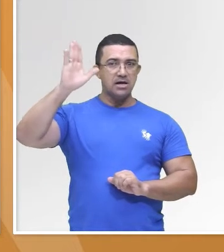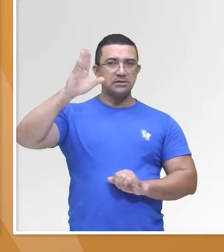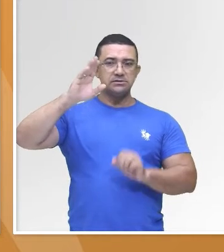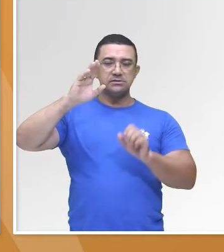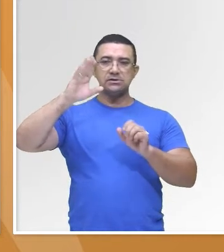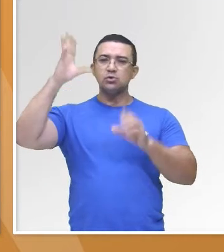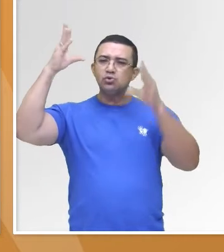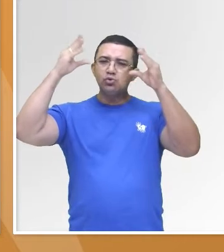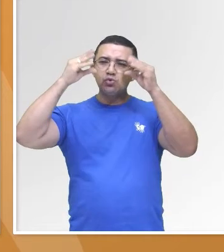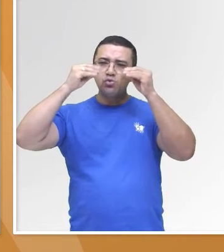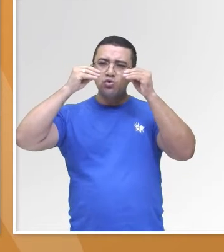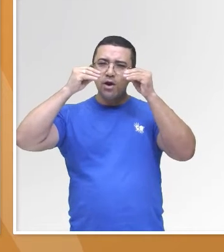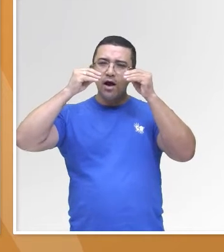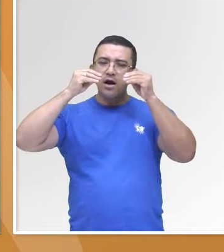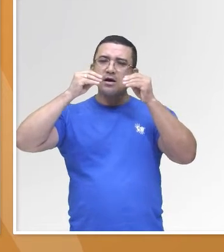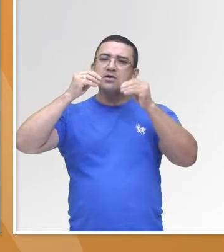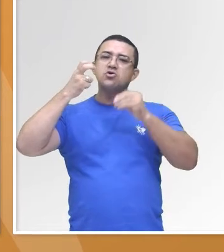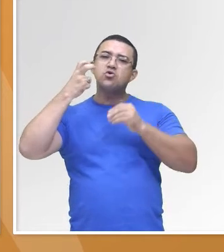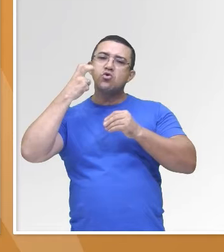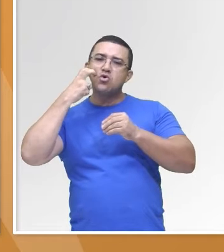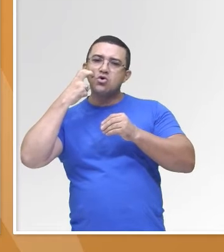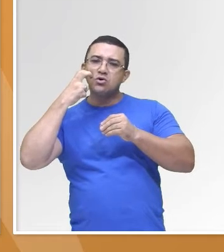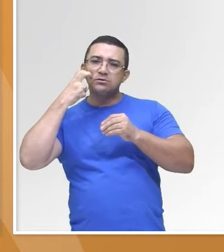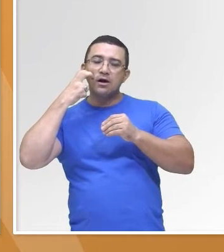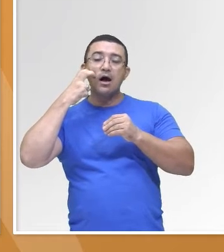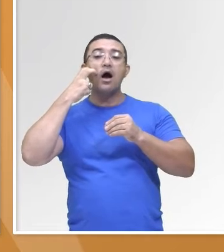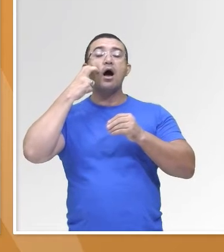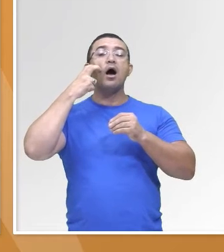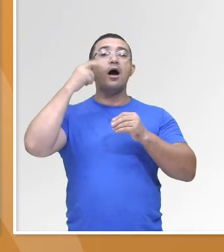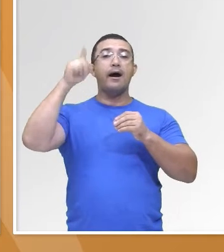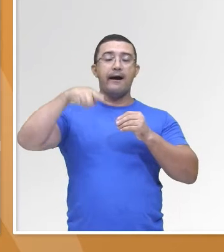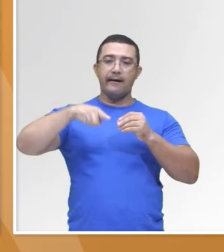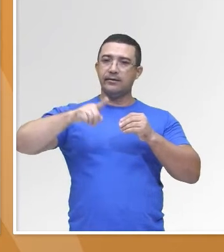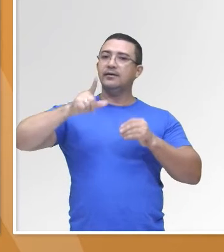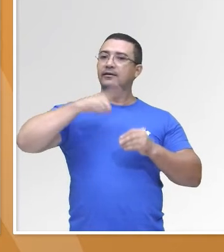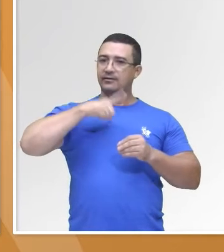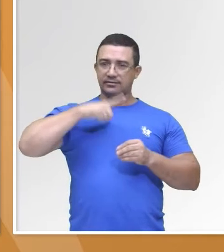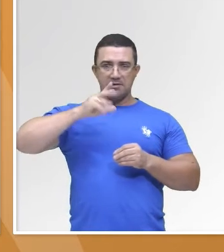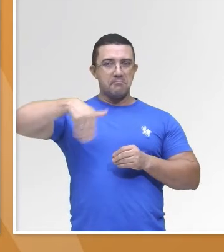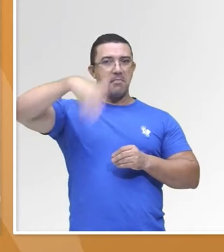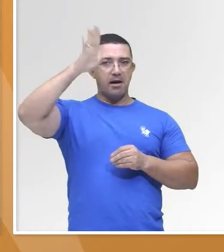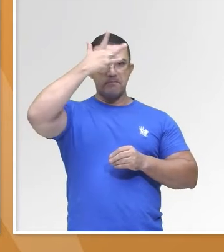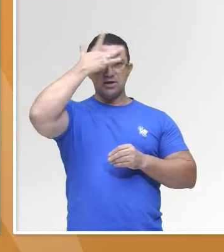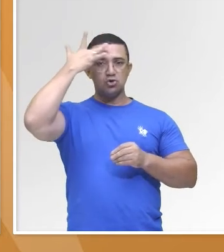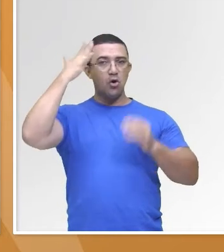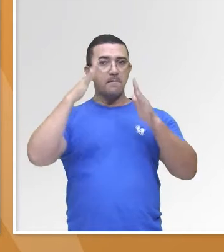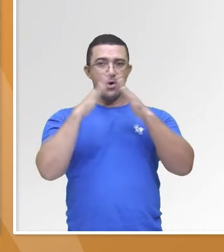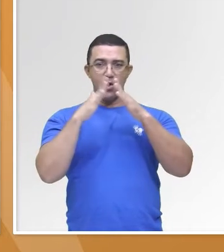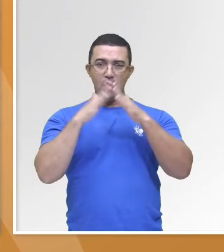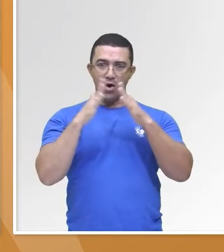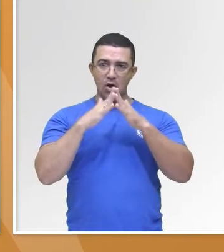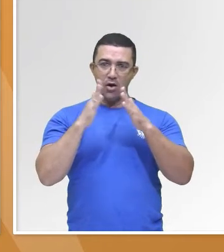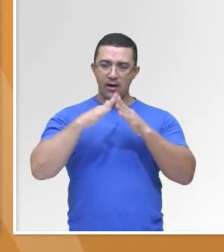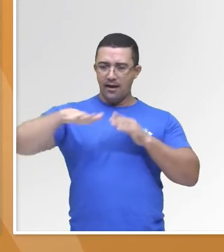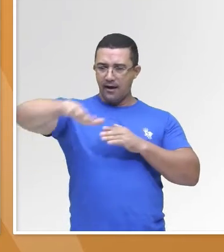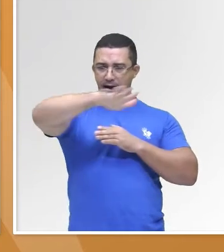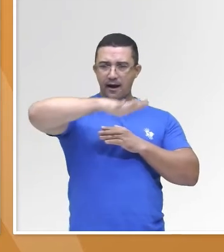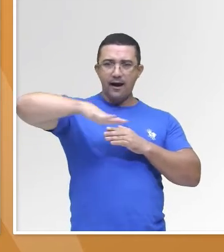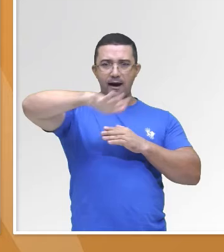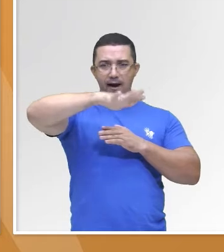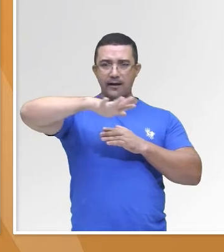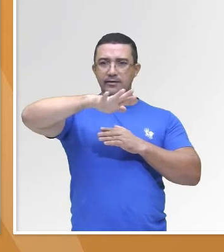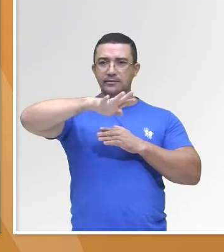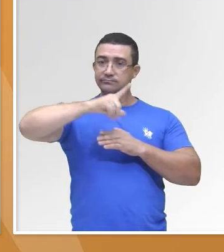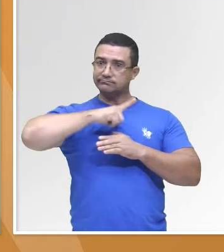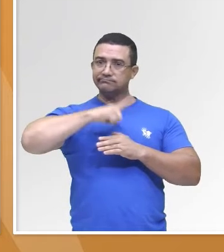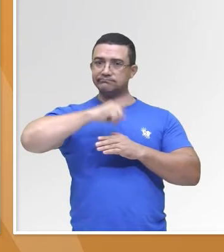no mapa, significa dizer, né, que mais habitantes por quilômetros quadrados essa área terá,